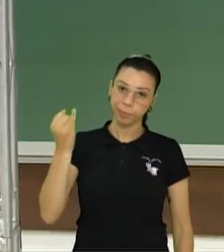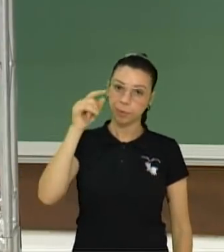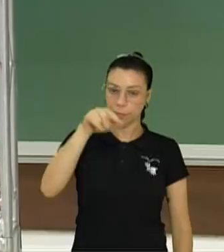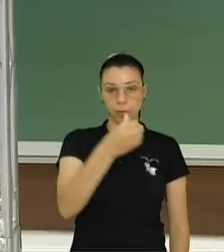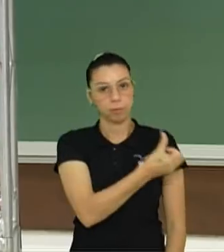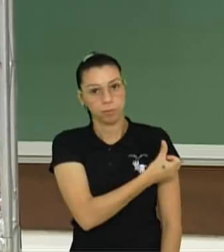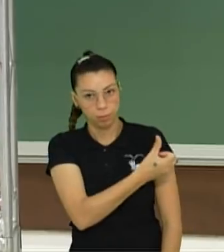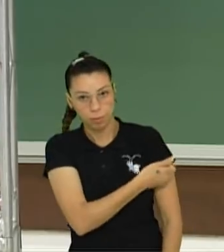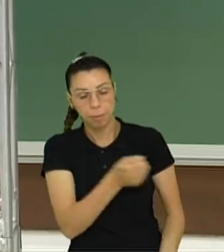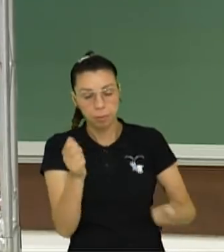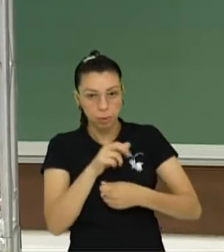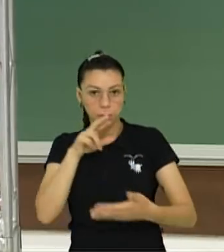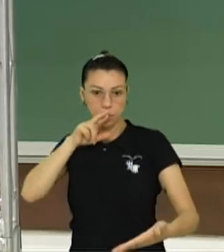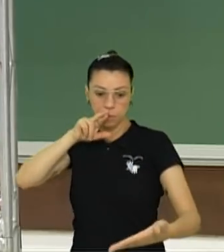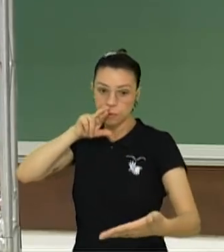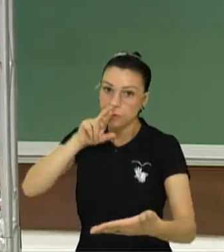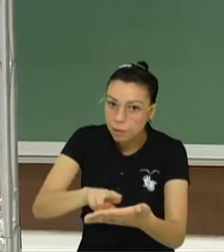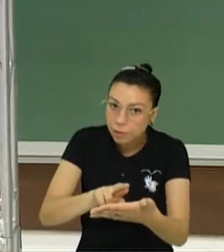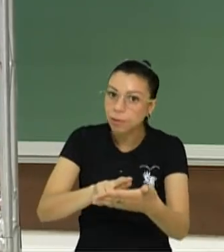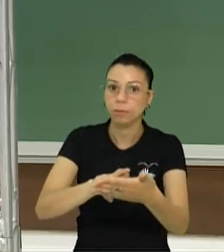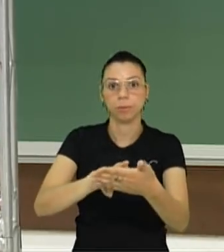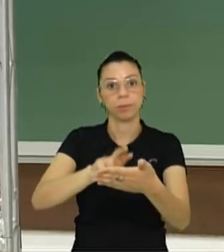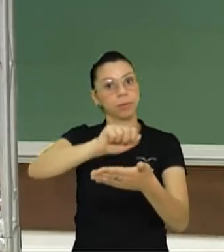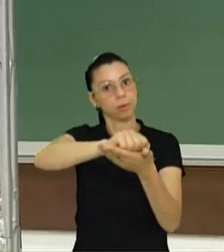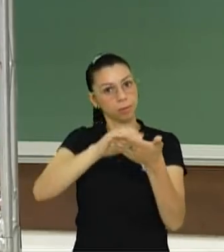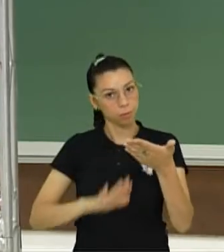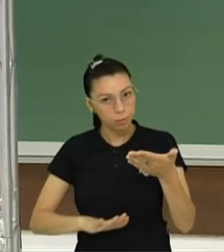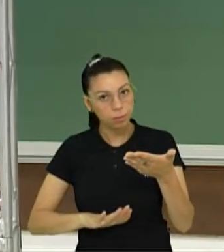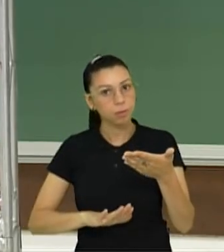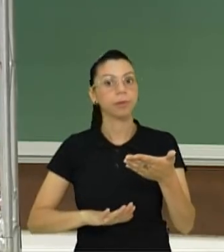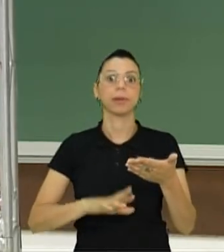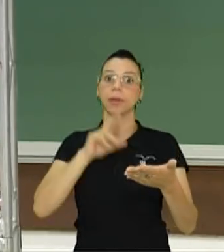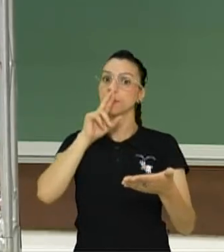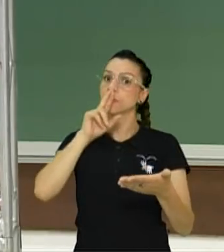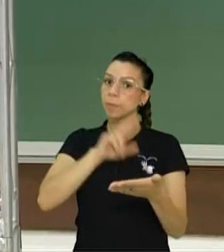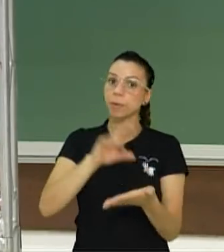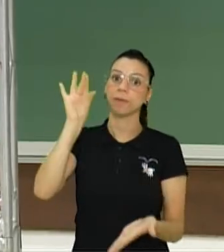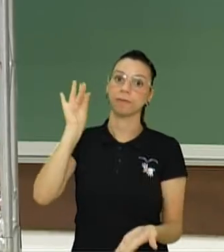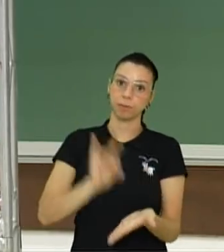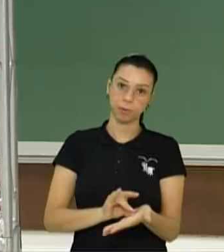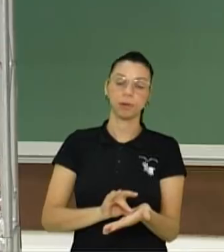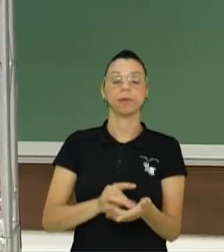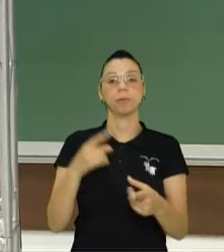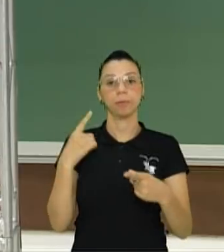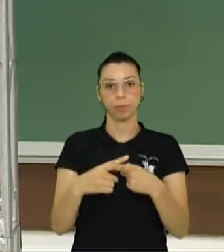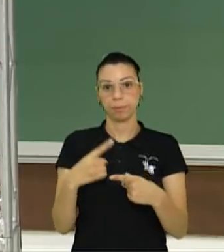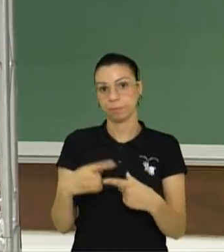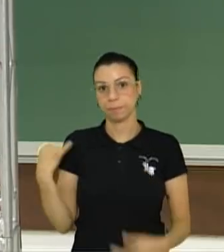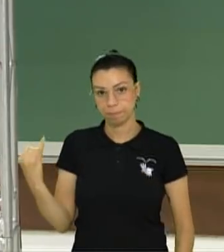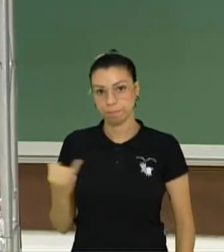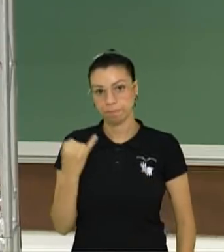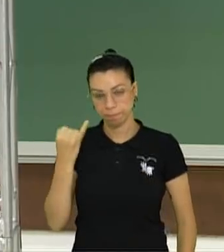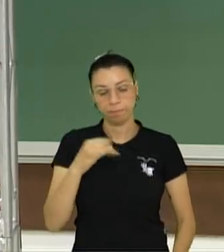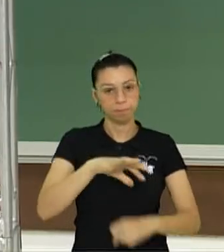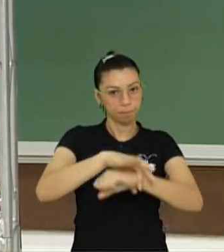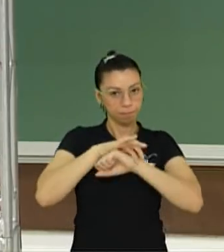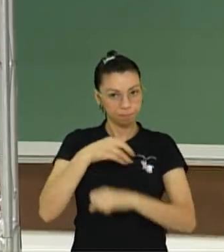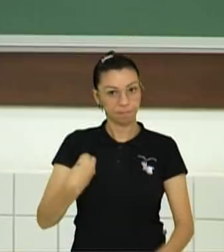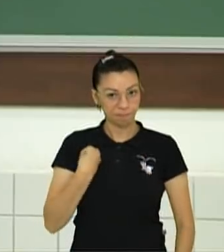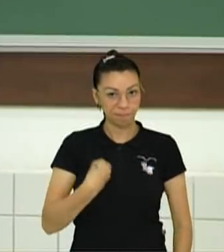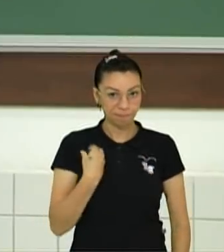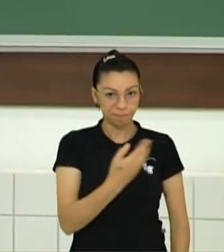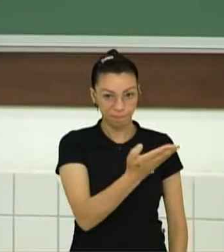ano. Galerinha do sexto ano, façam essa atividade lá, porque é muito importante para dar presente para